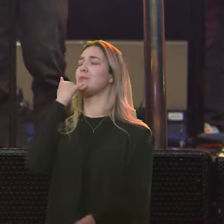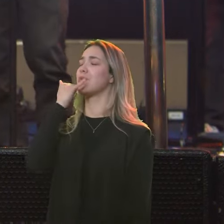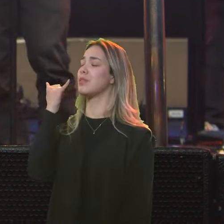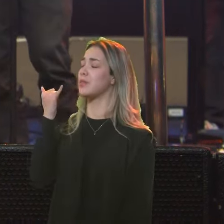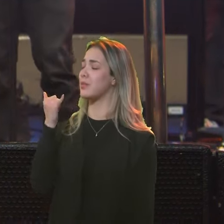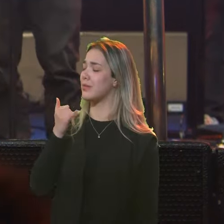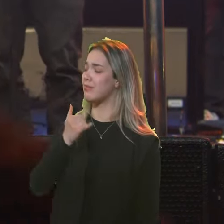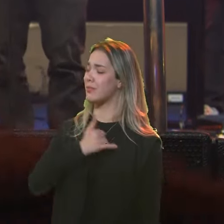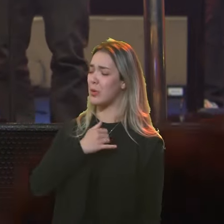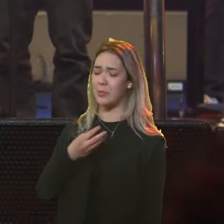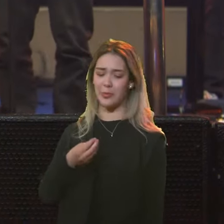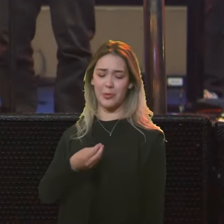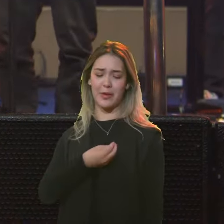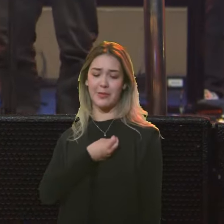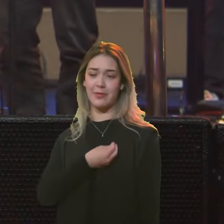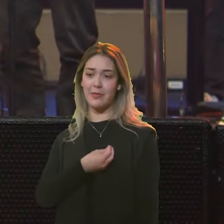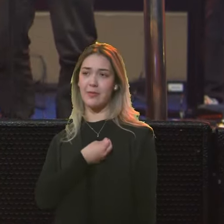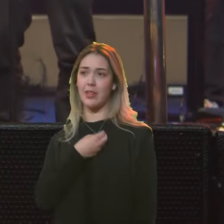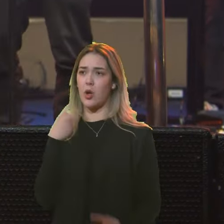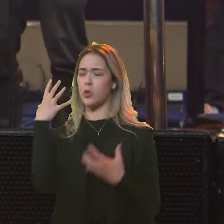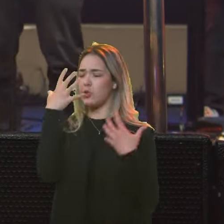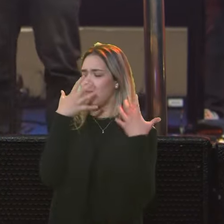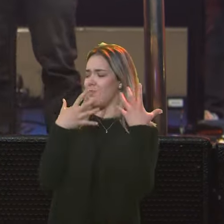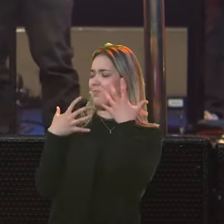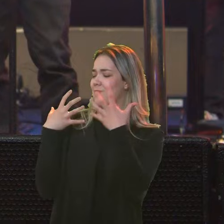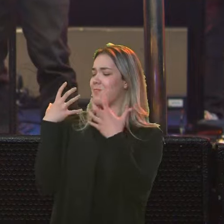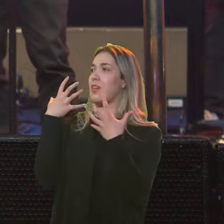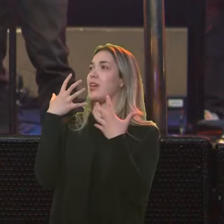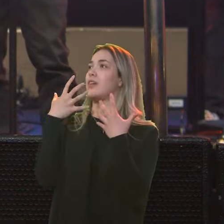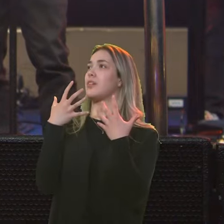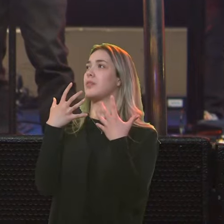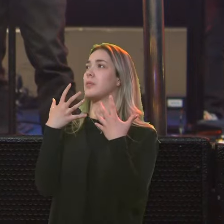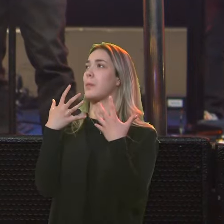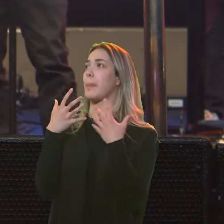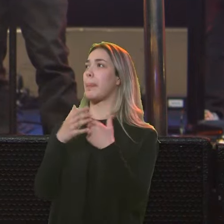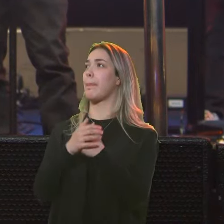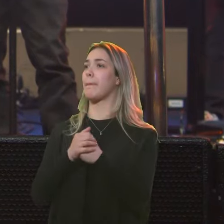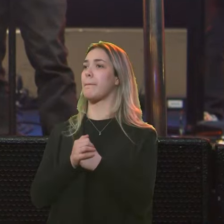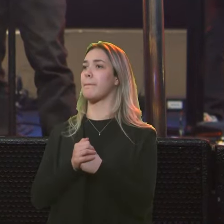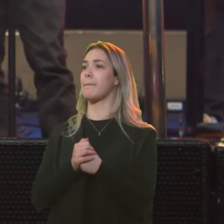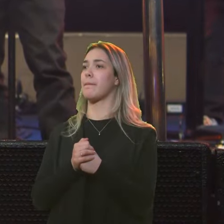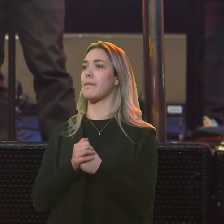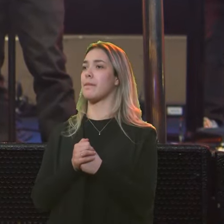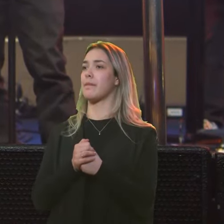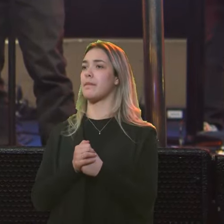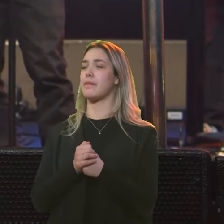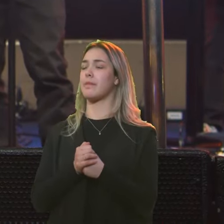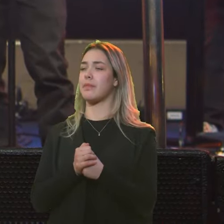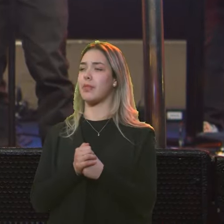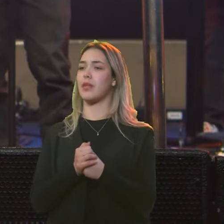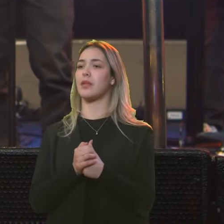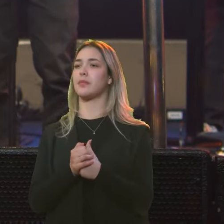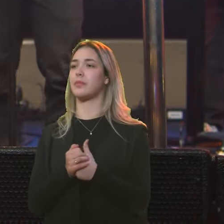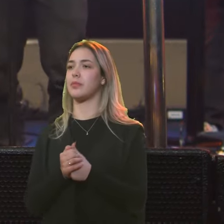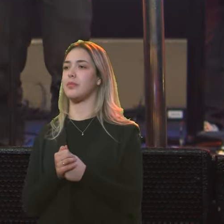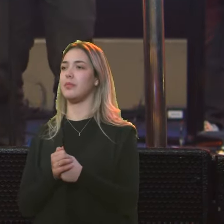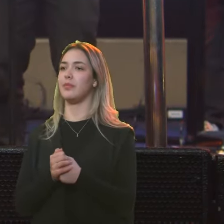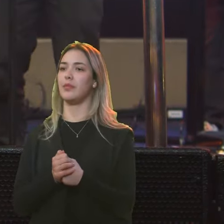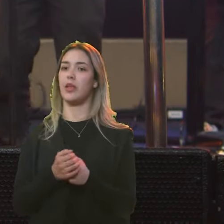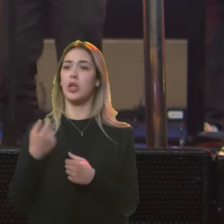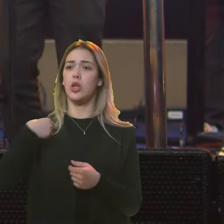vida ansioso, que faz a gente deixar tudo para a última hora, que faz a gente se